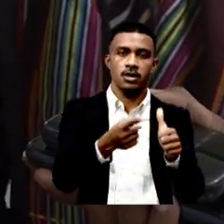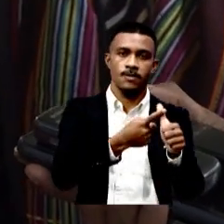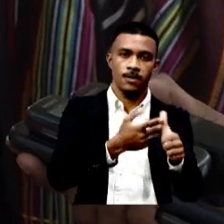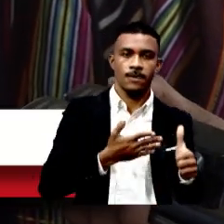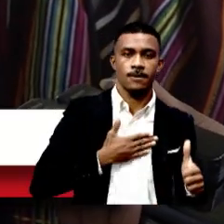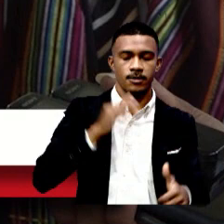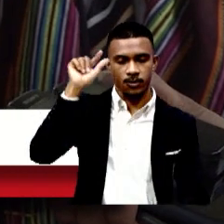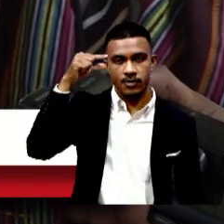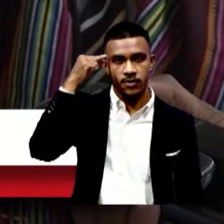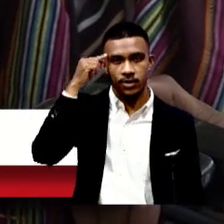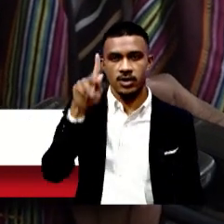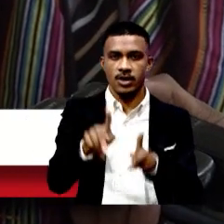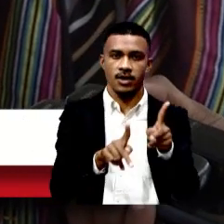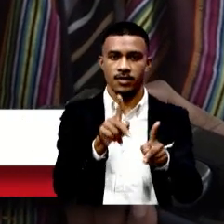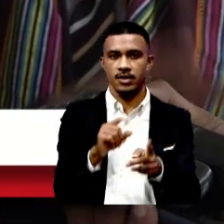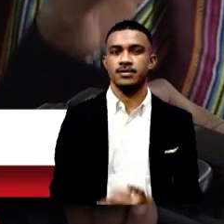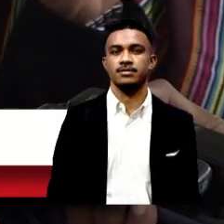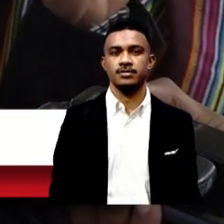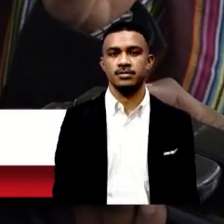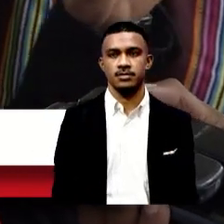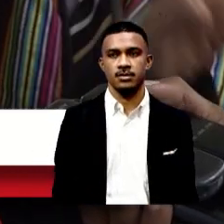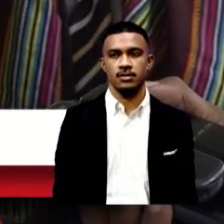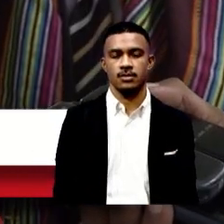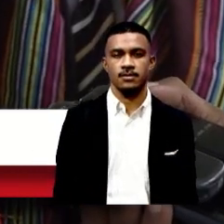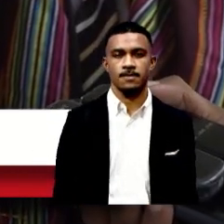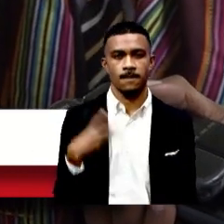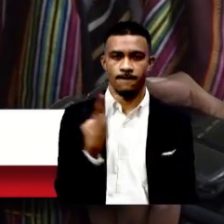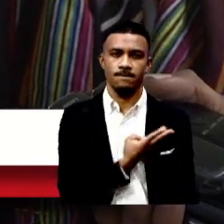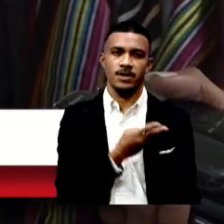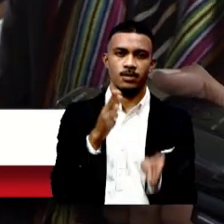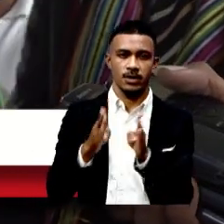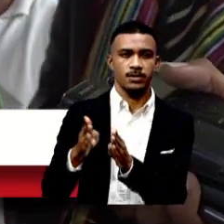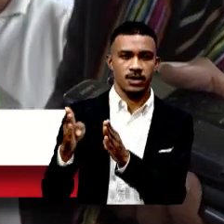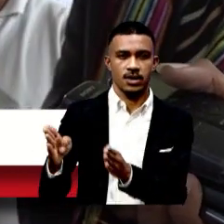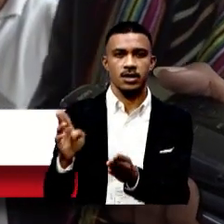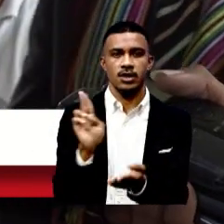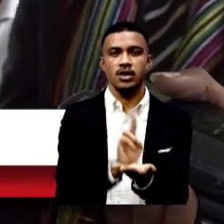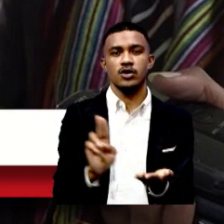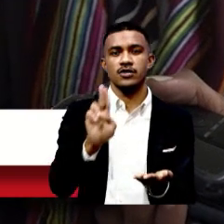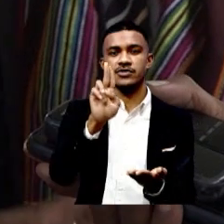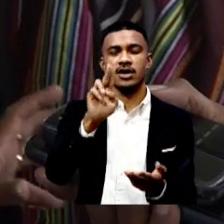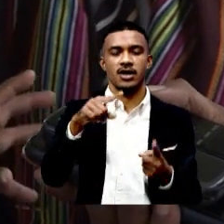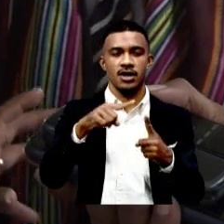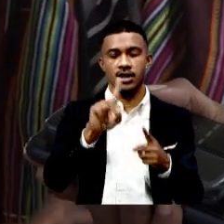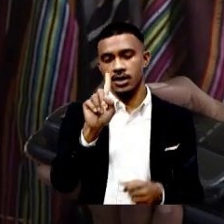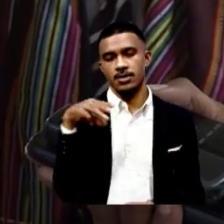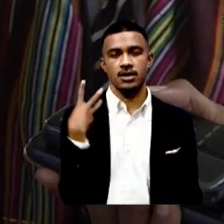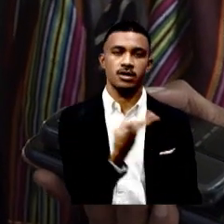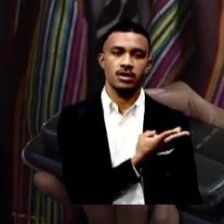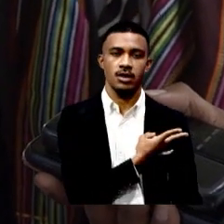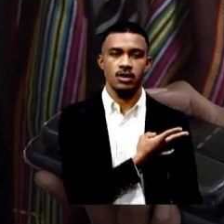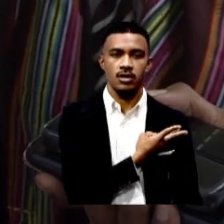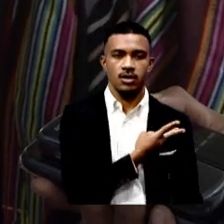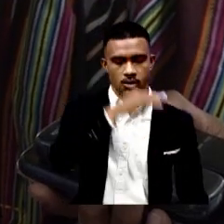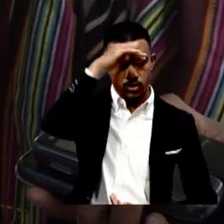governo unha, EMA. A me prepara, né, a Universidade de Baitena Oan Sira, prepara